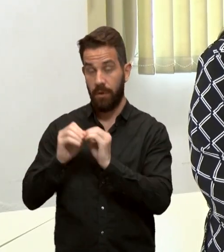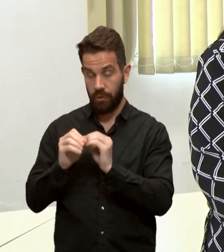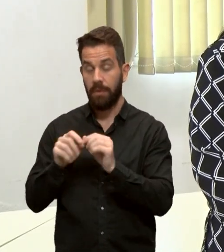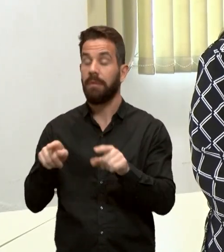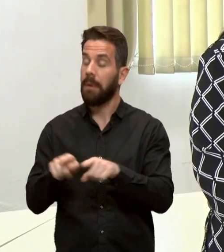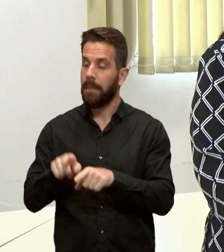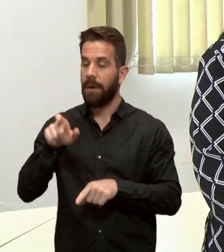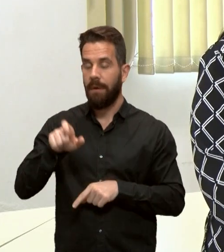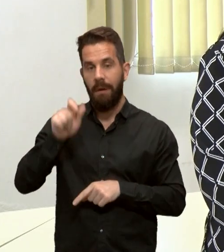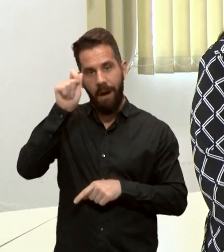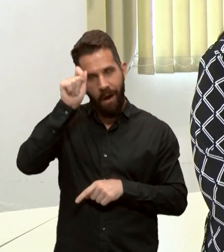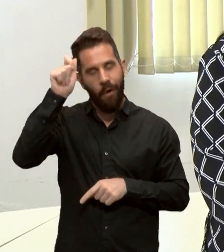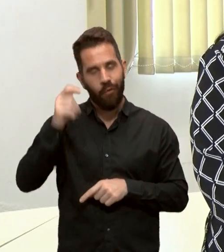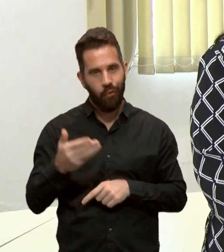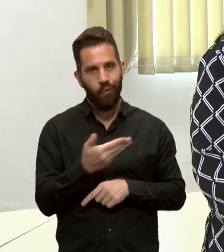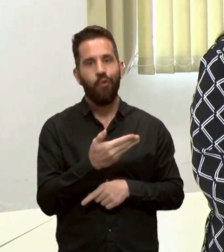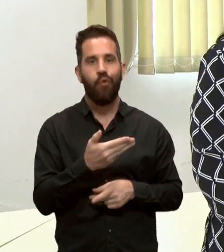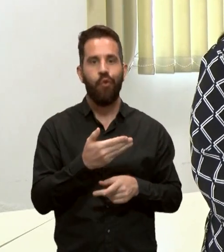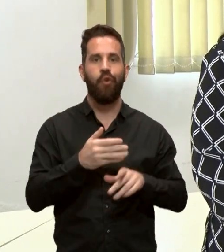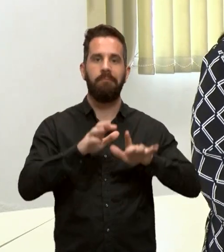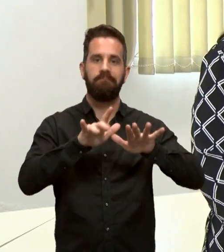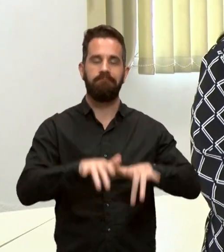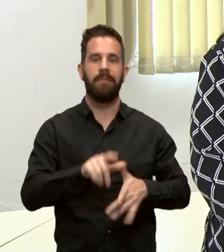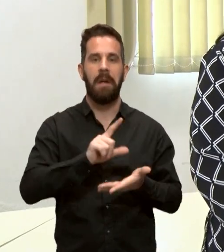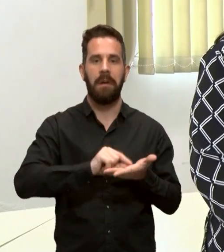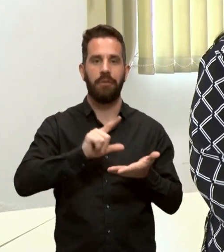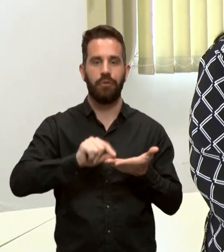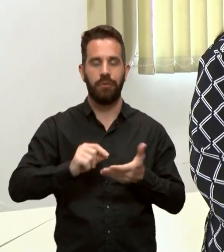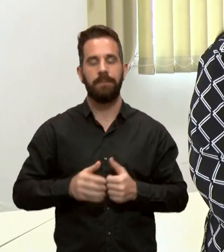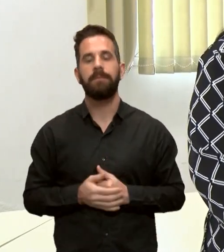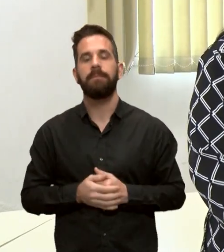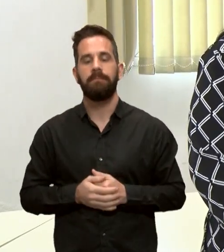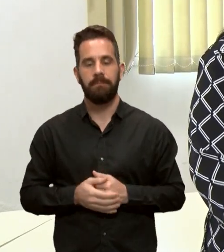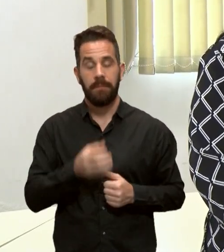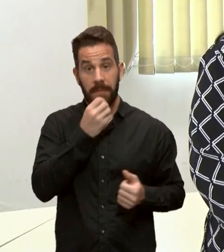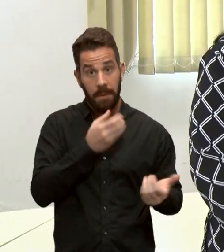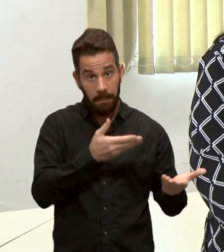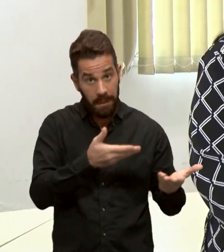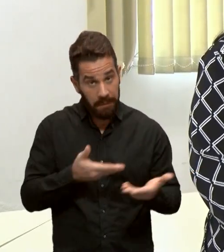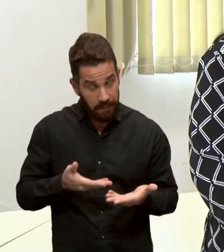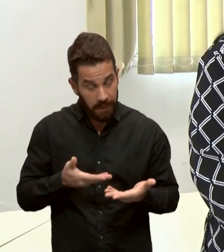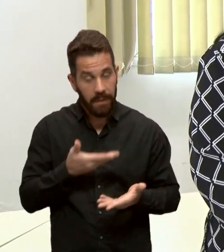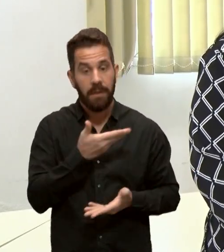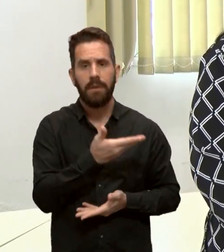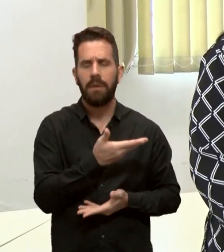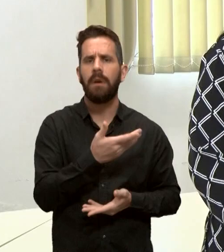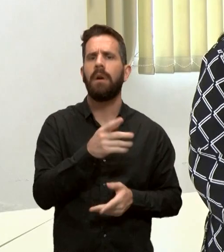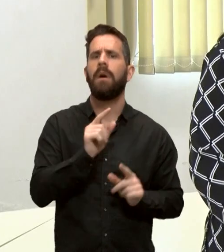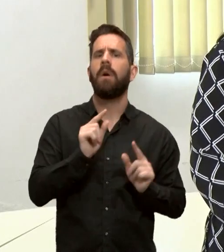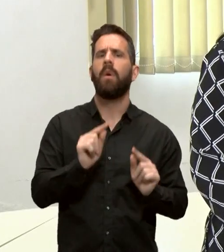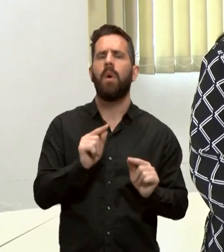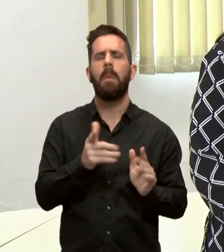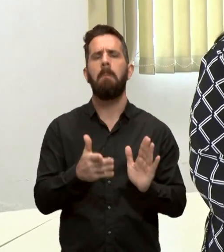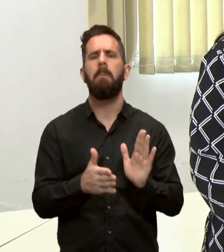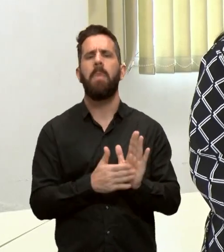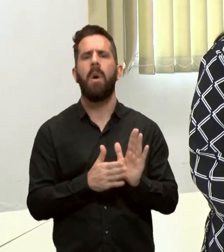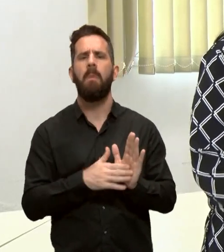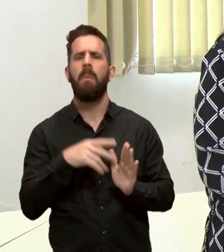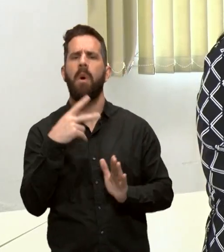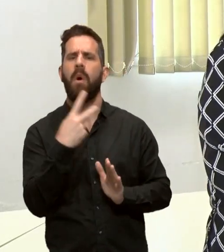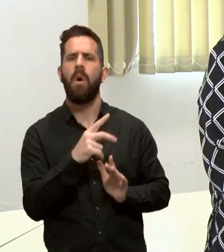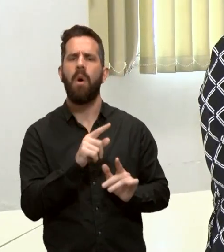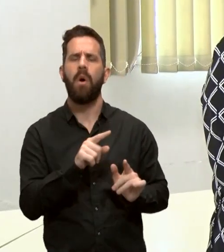do artigo. Larissa, seja muito bem-vinda ao Mundo UFG e de início eu te pergunto qual que é a proposta do